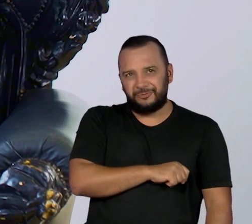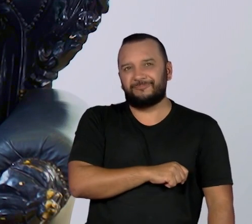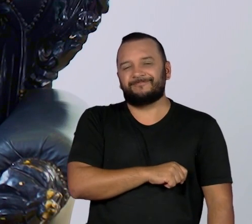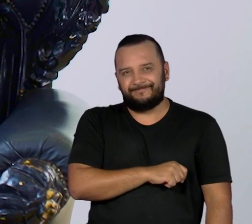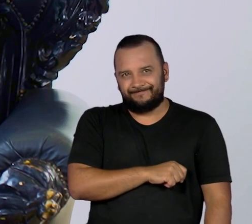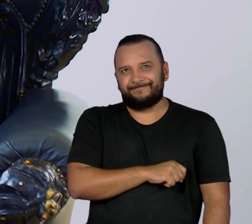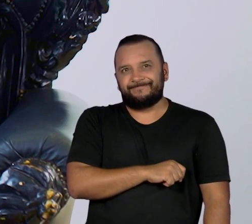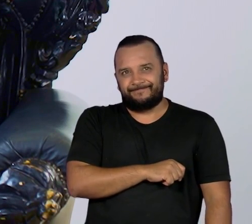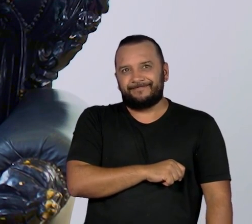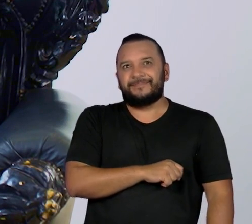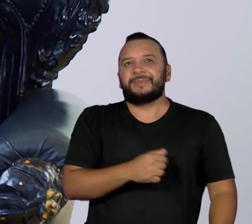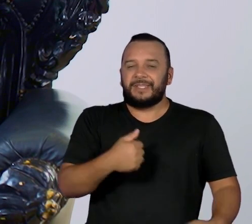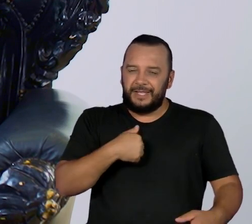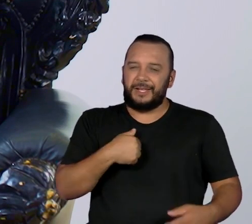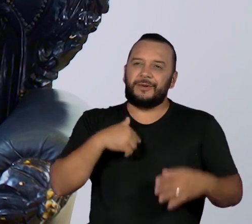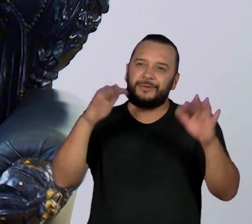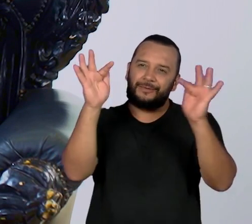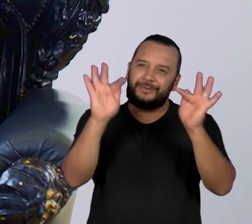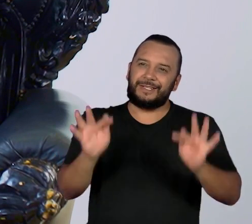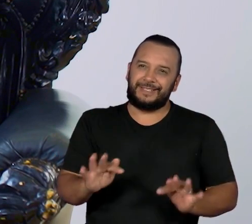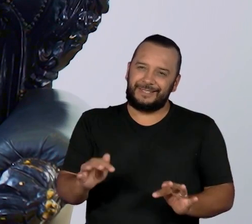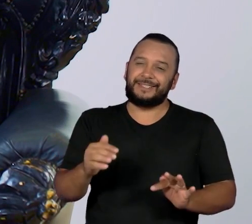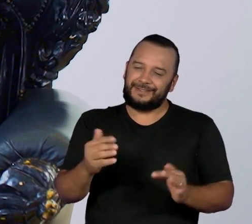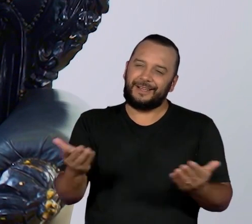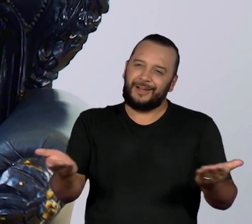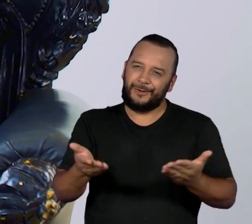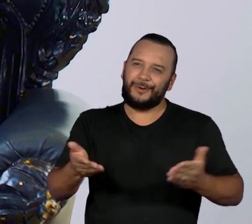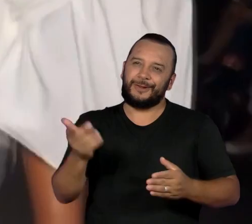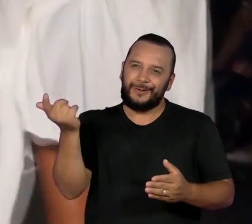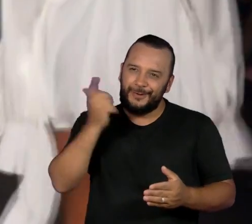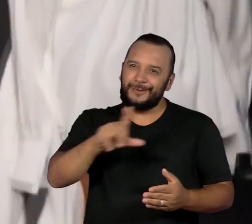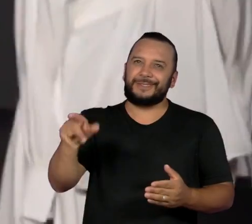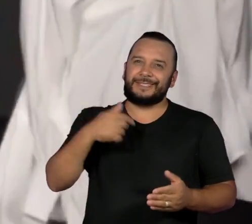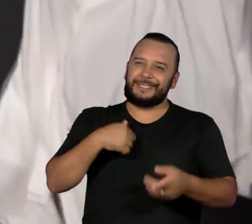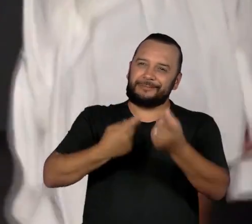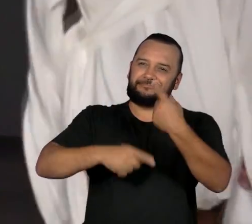nacionalmente. E eu sou muito feliz disso estar acontecendo, ter acontecido comigo.